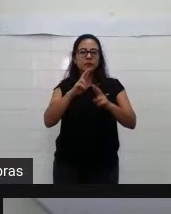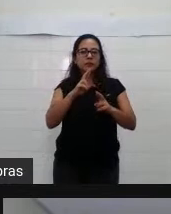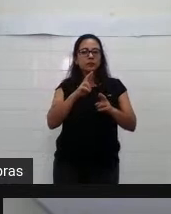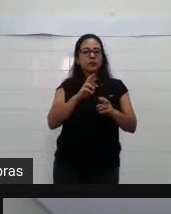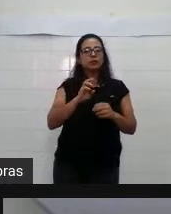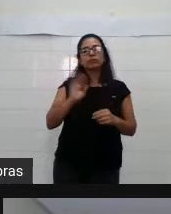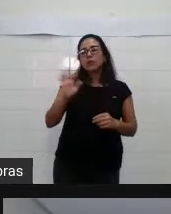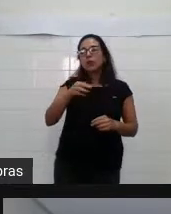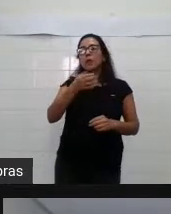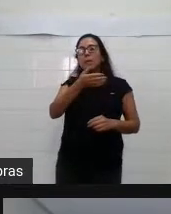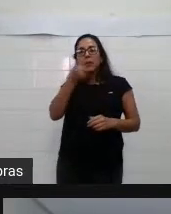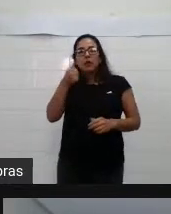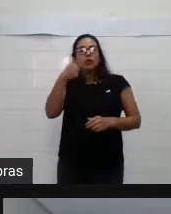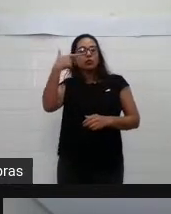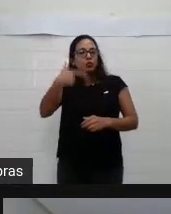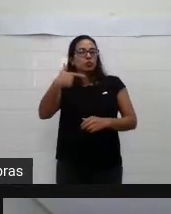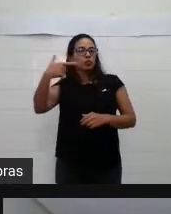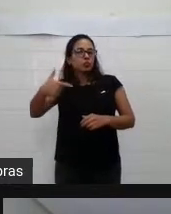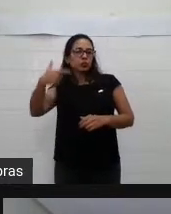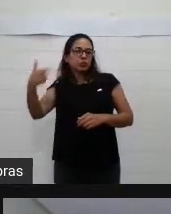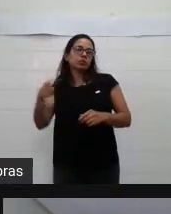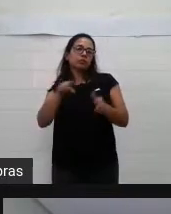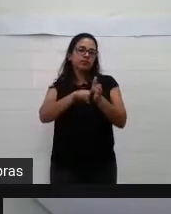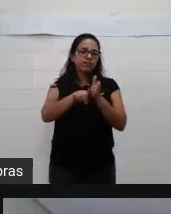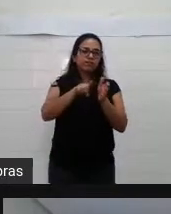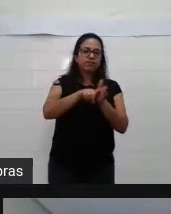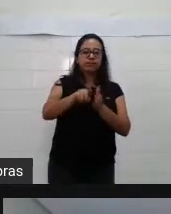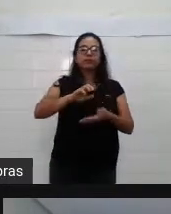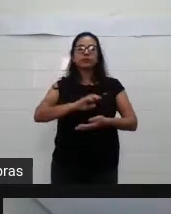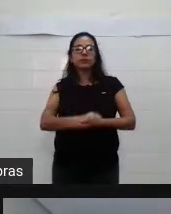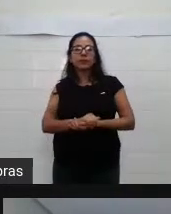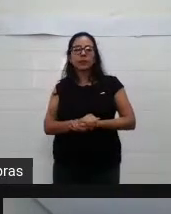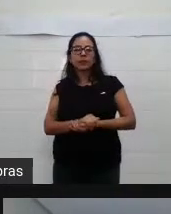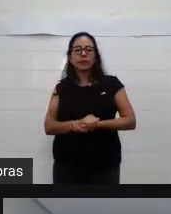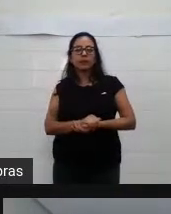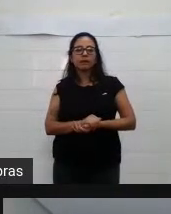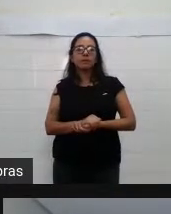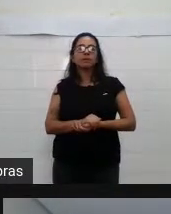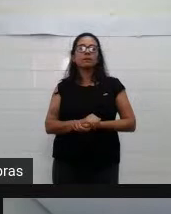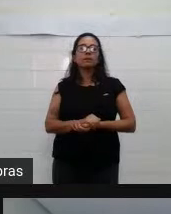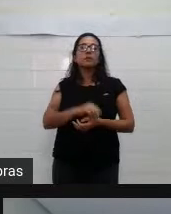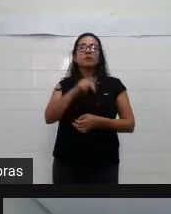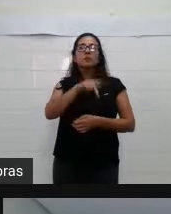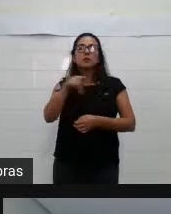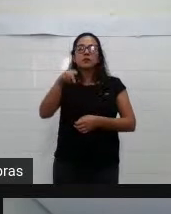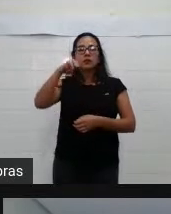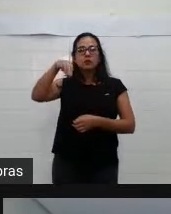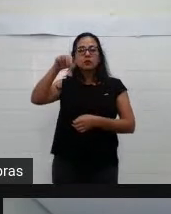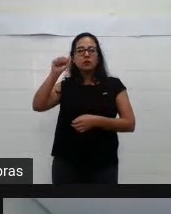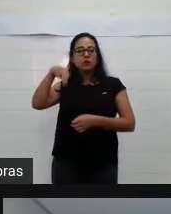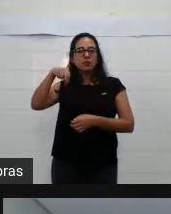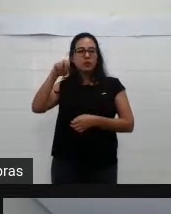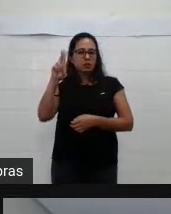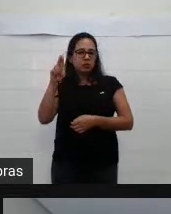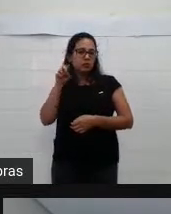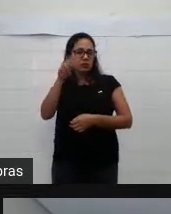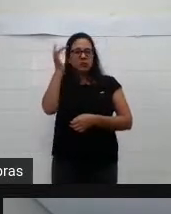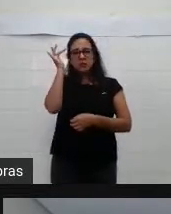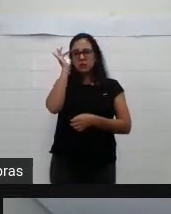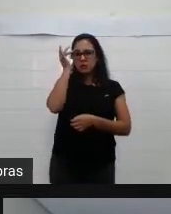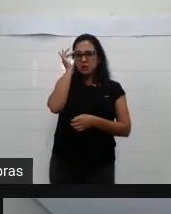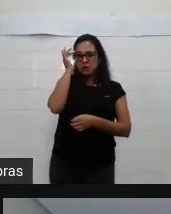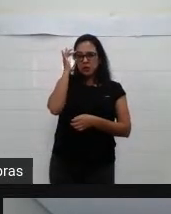de duas. Bloco de duas, sim. Pronto. E sim. O Adelmo Menezes, ele pergunta, professora Manuela, a seu ver, como corpo,